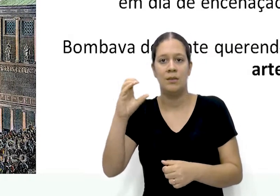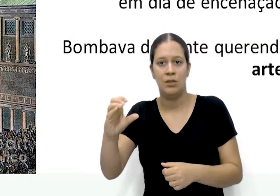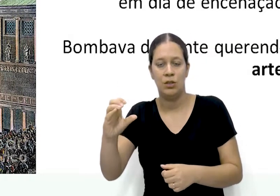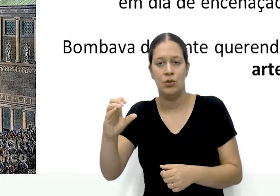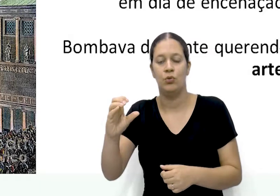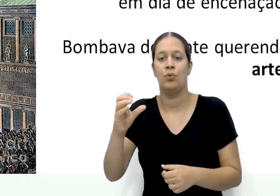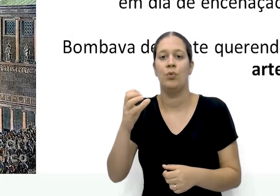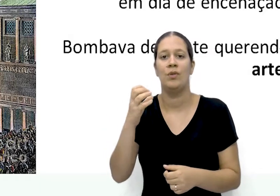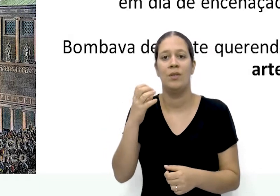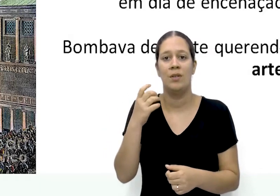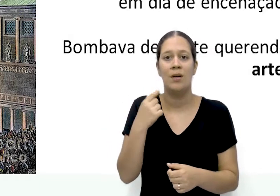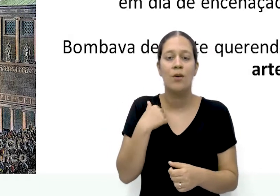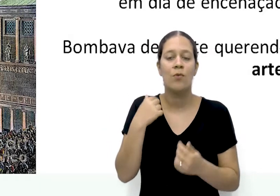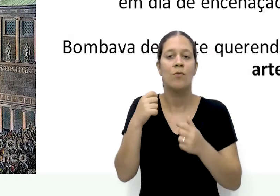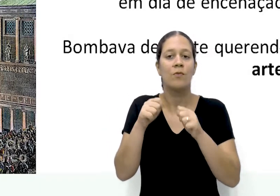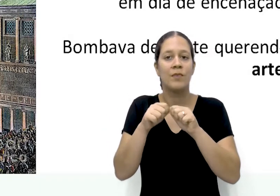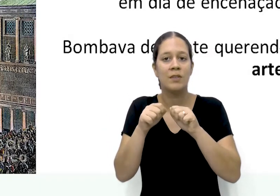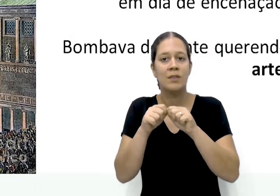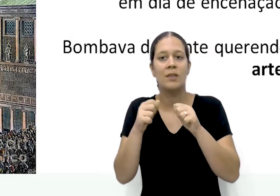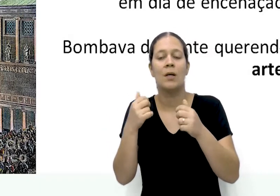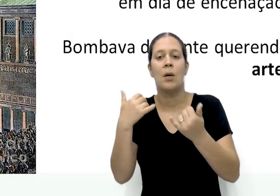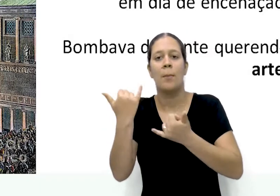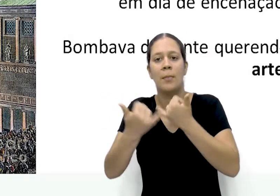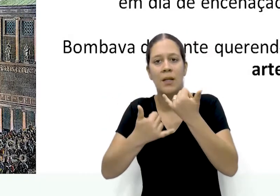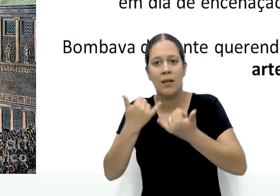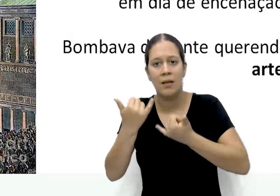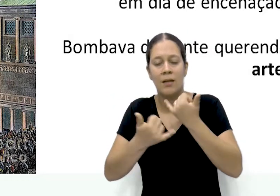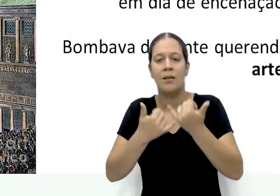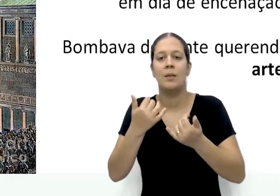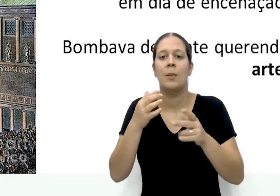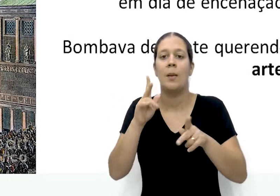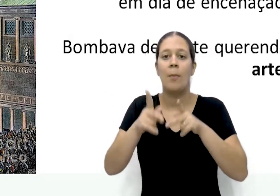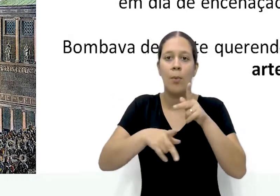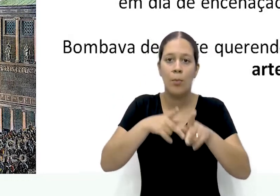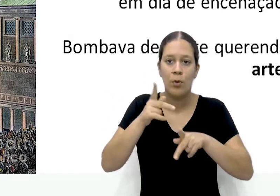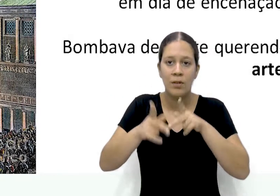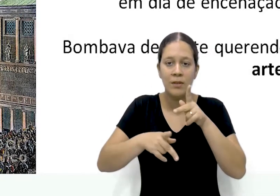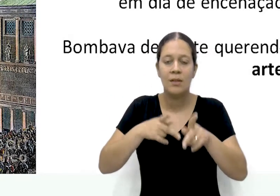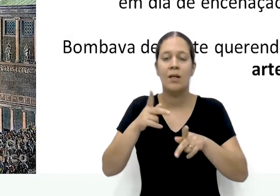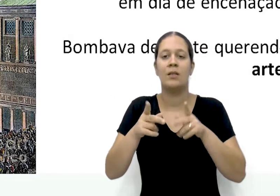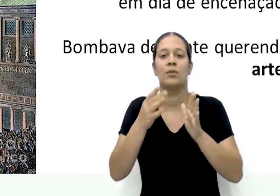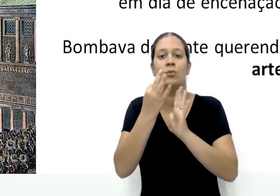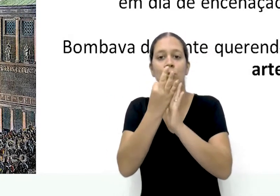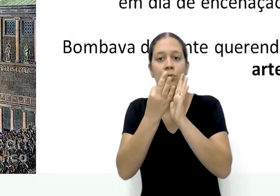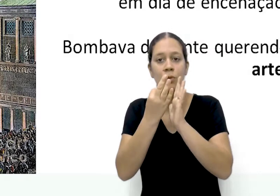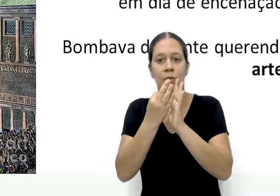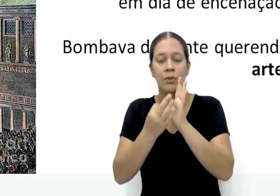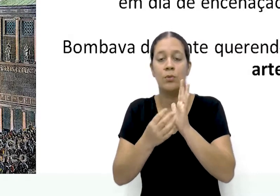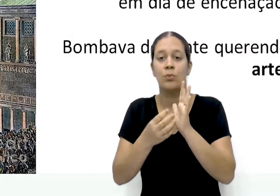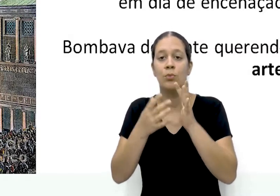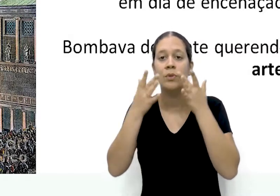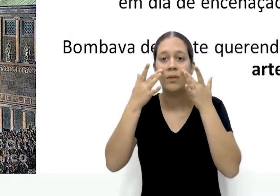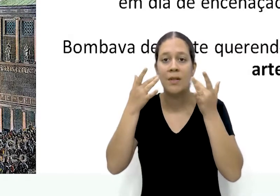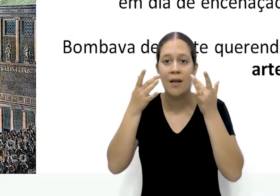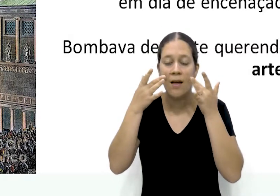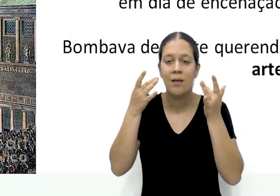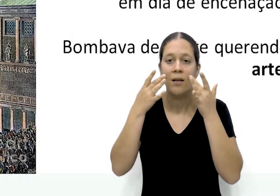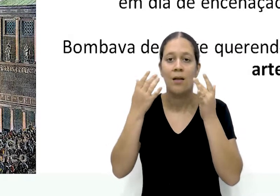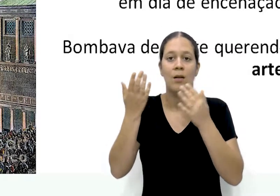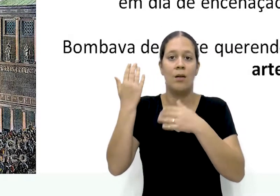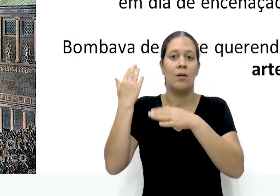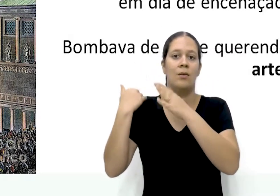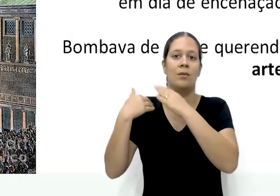O Pátio do Forró em Dia de São João está para Caruaru, assim como os teatros gregos estavam para